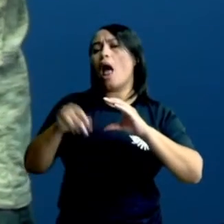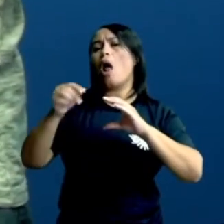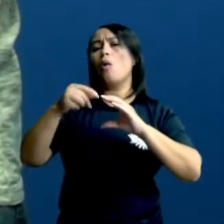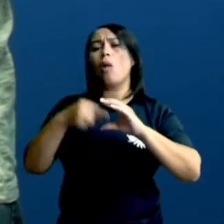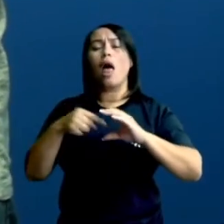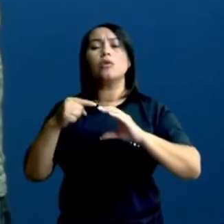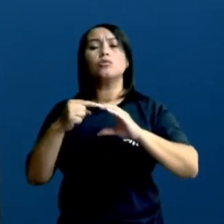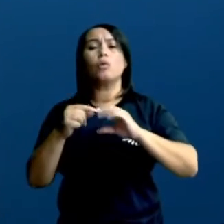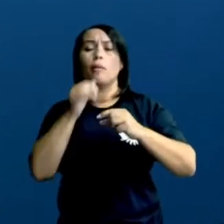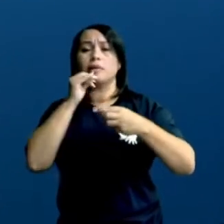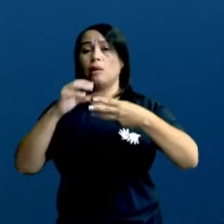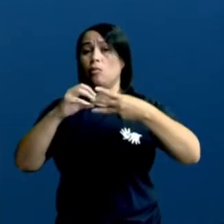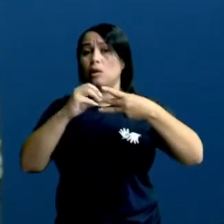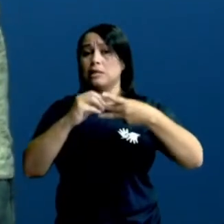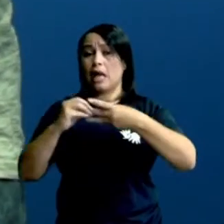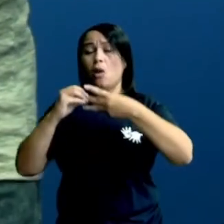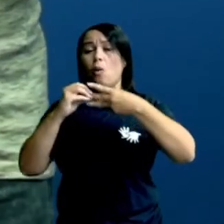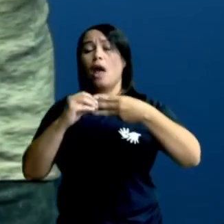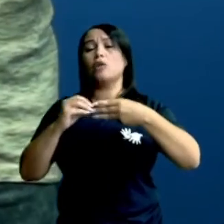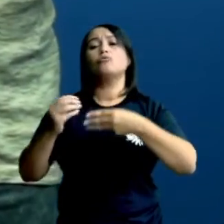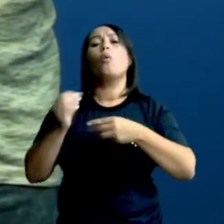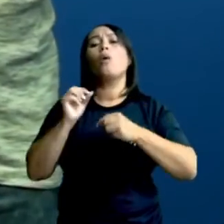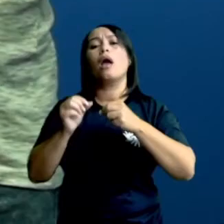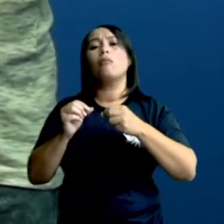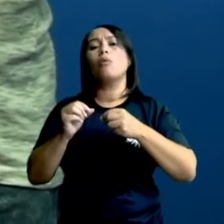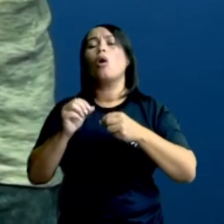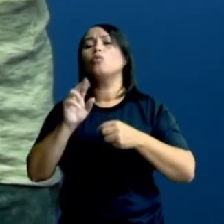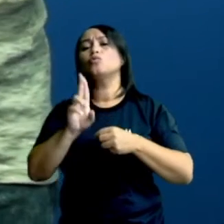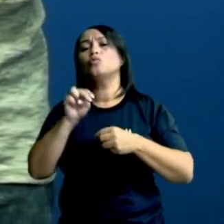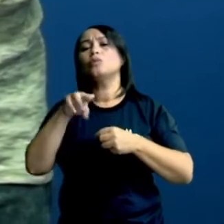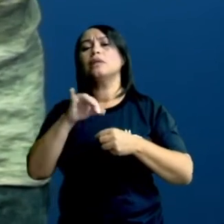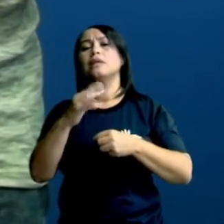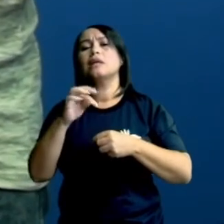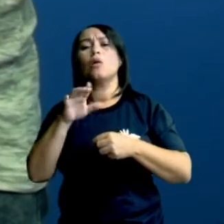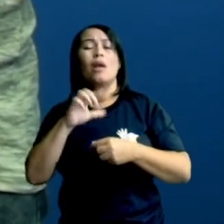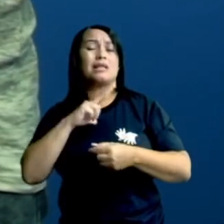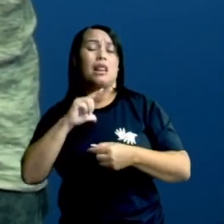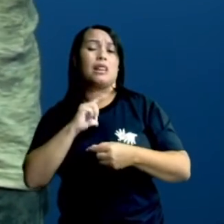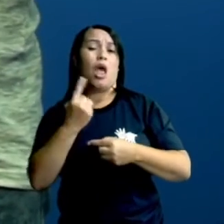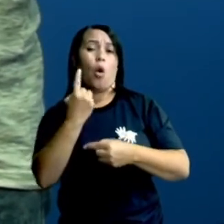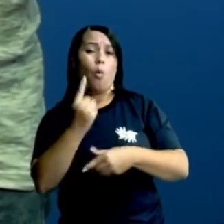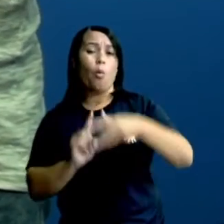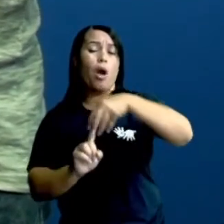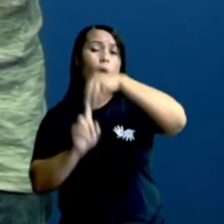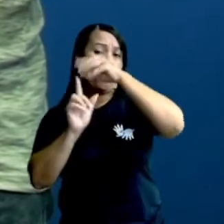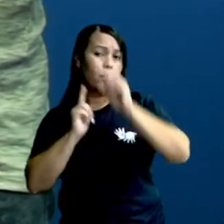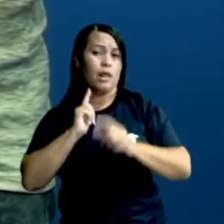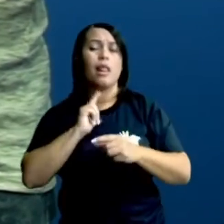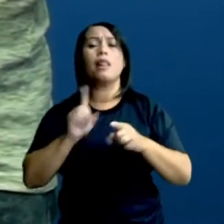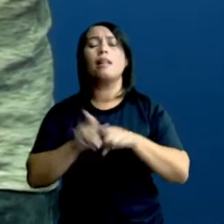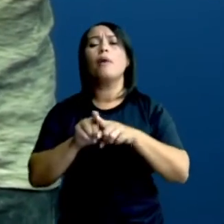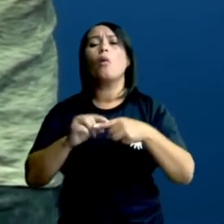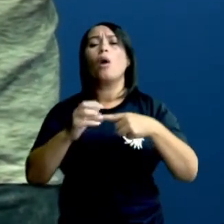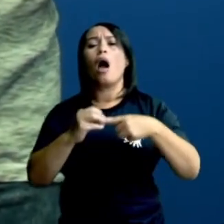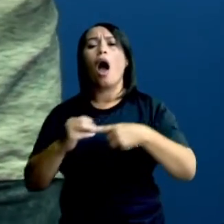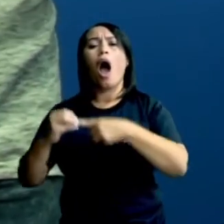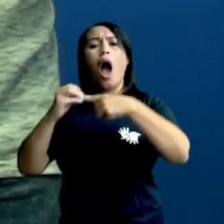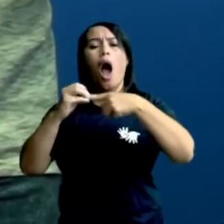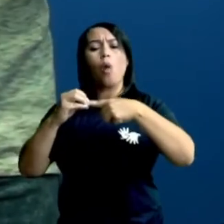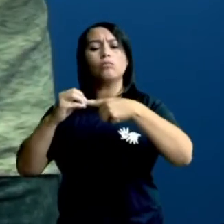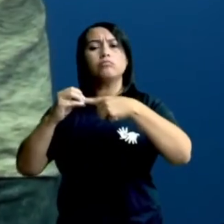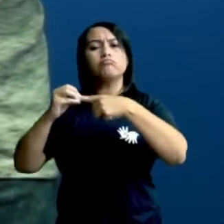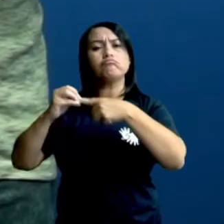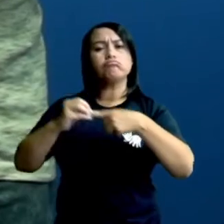de uma célula e que possuem, às vezes, flagelos, como se fossem uma pequena cauda e que ele se